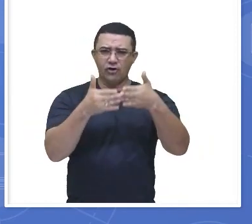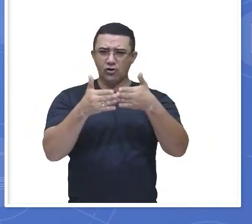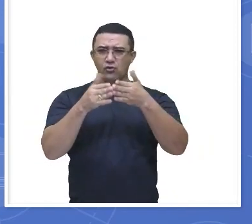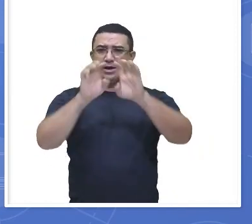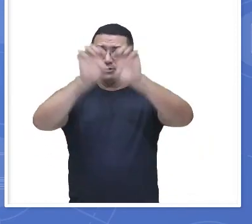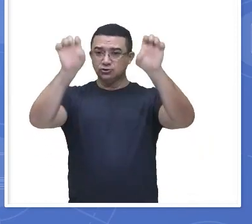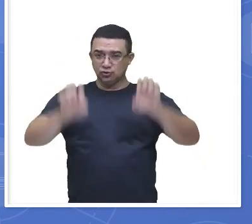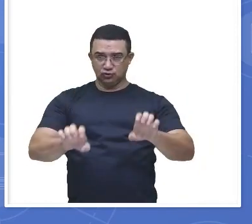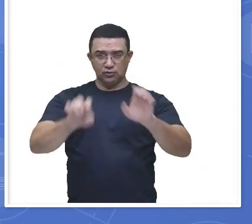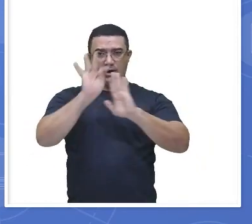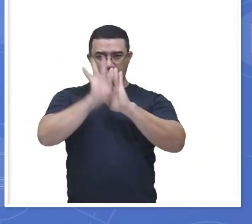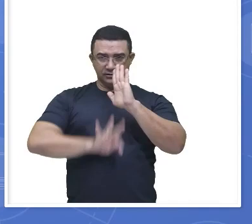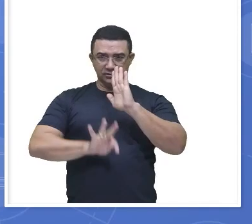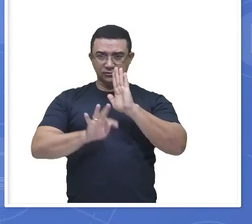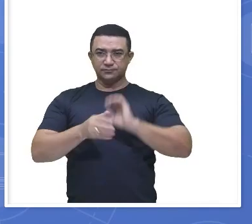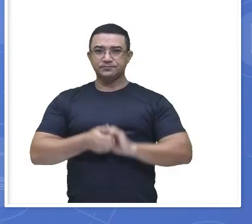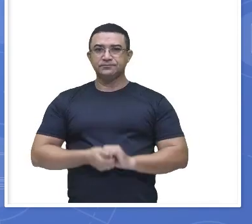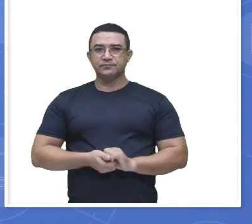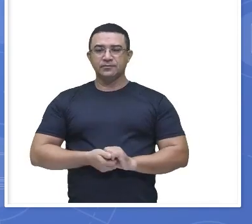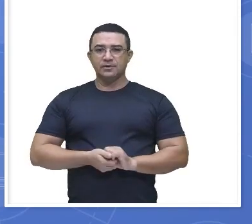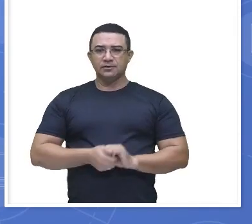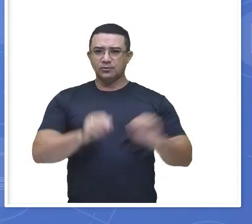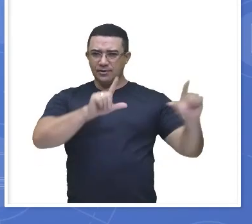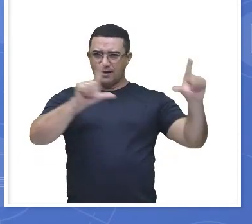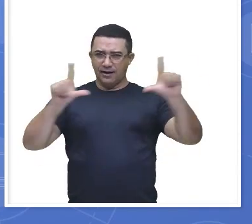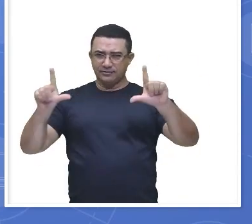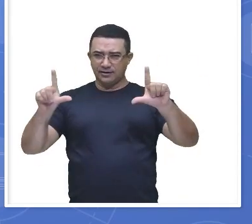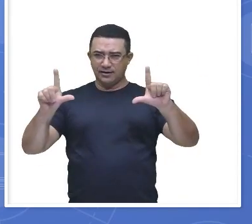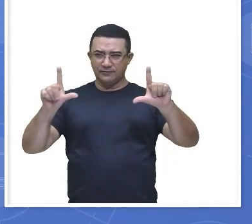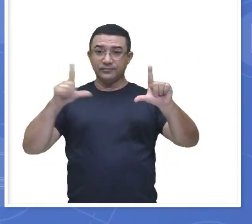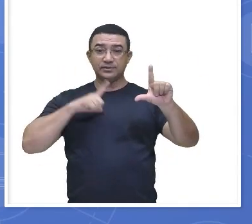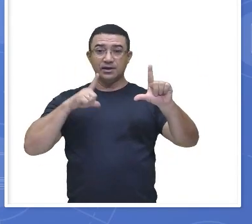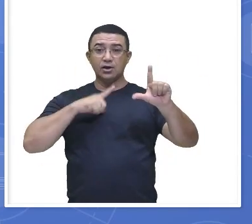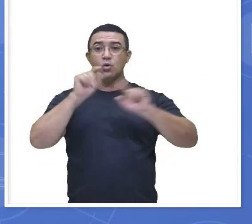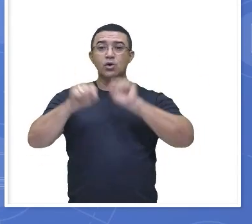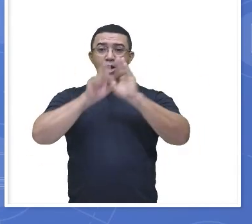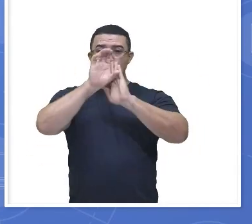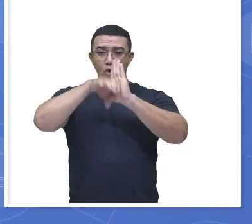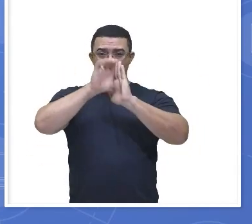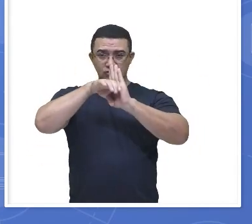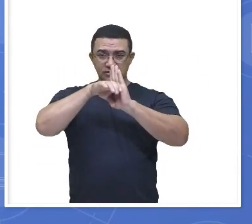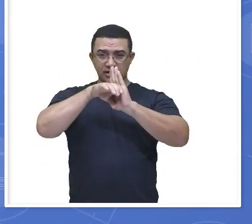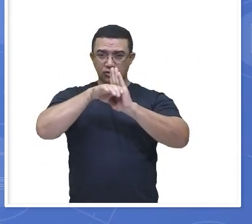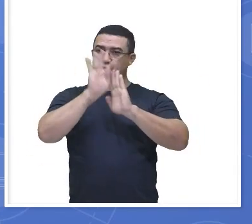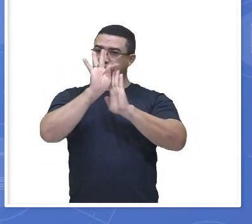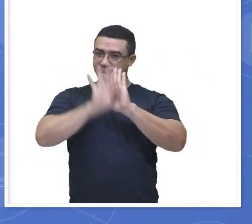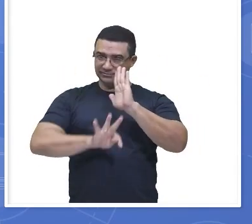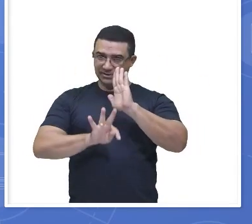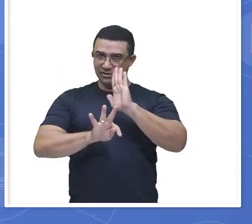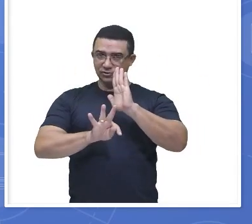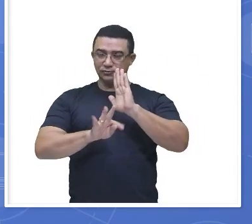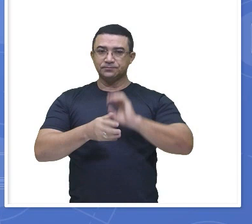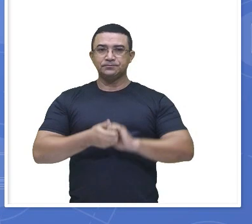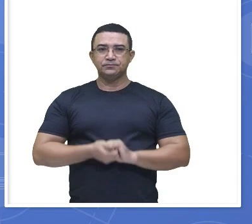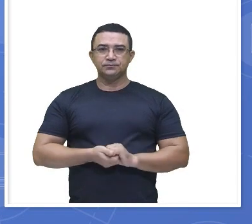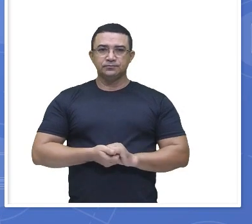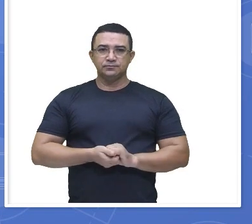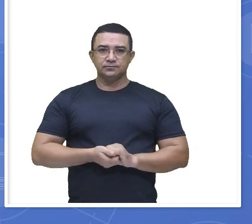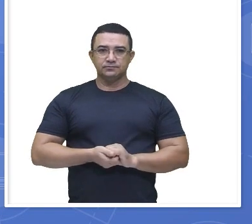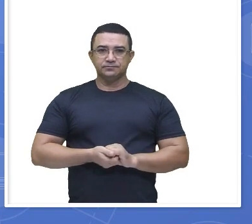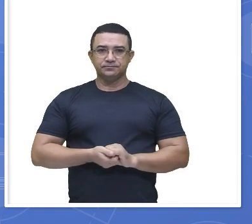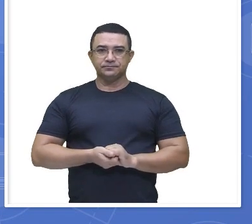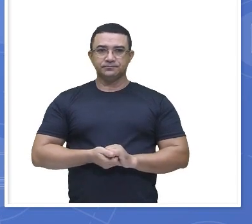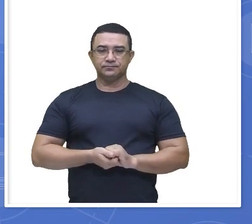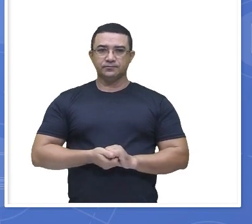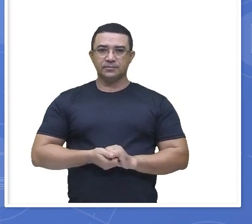estrutura, beleza? Então, olha só, na nossa cartela a gente tem aí um conceito sobre texto que a gente vai comentar e